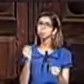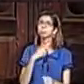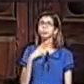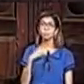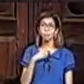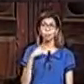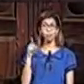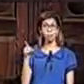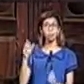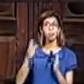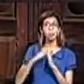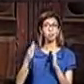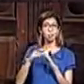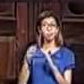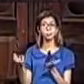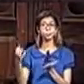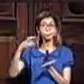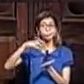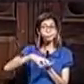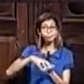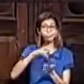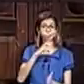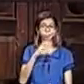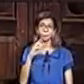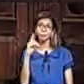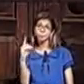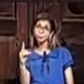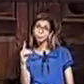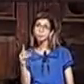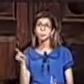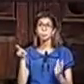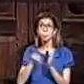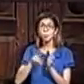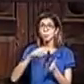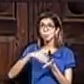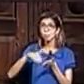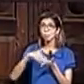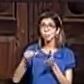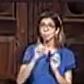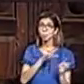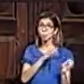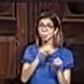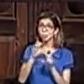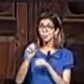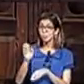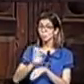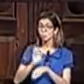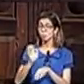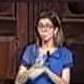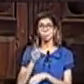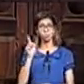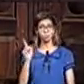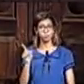repito, é a sede da Coordenadoria Regional da Secretaria de Educação, Estadual de Educação.